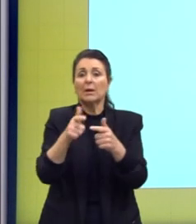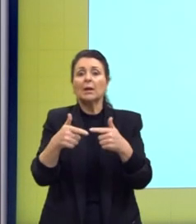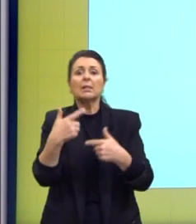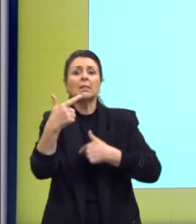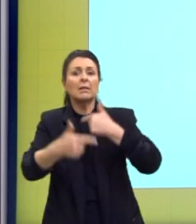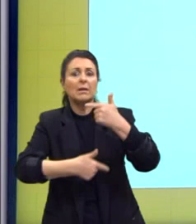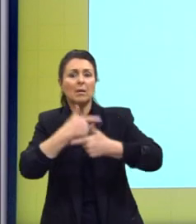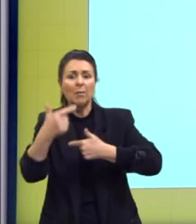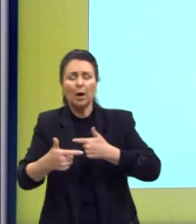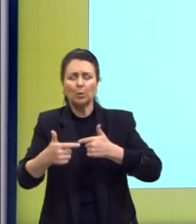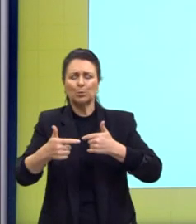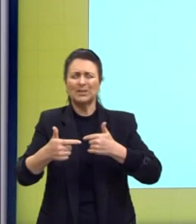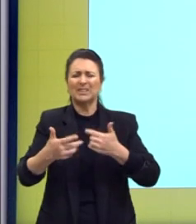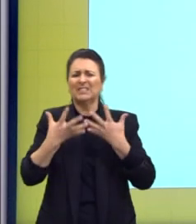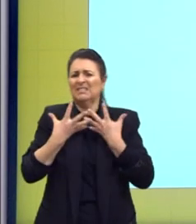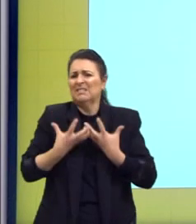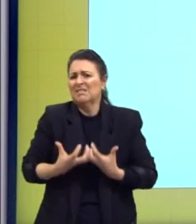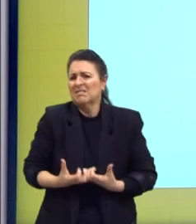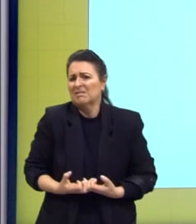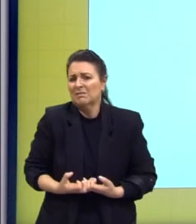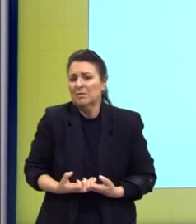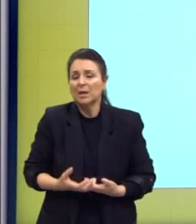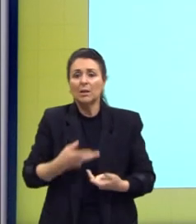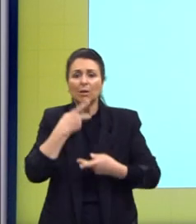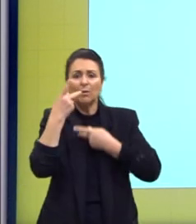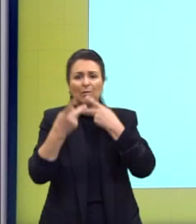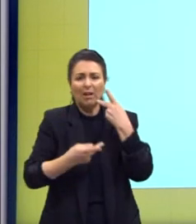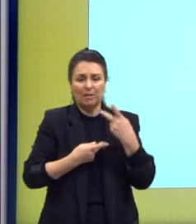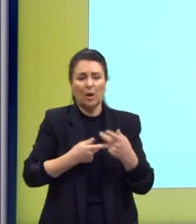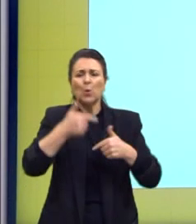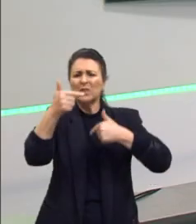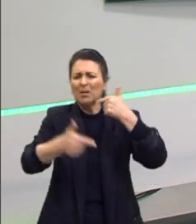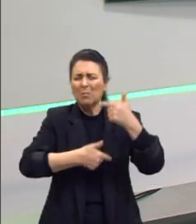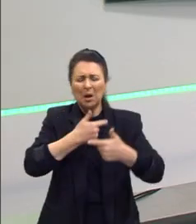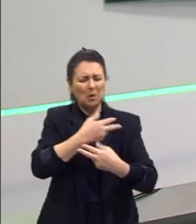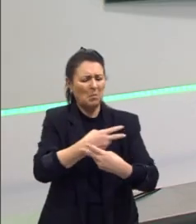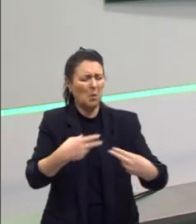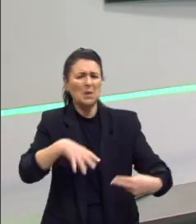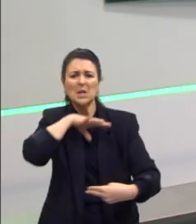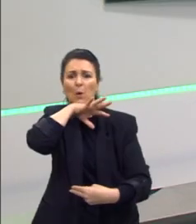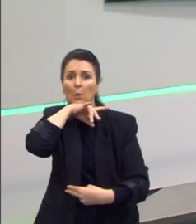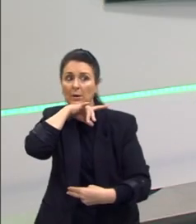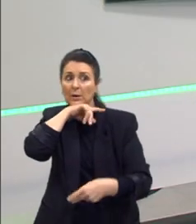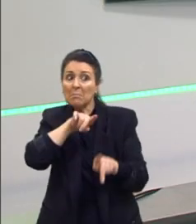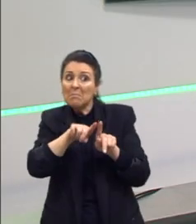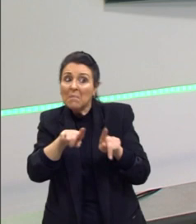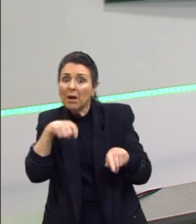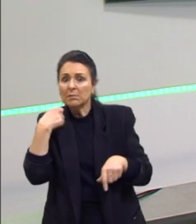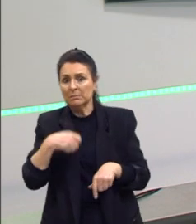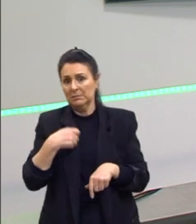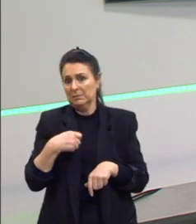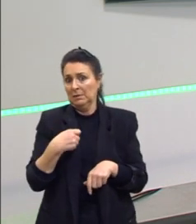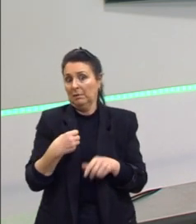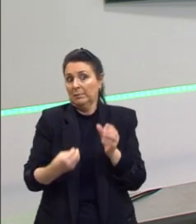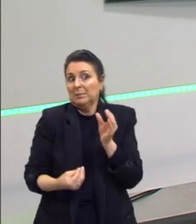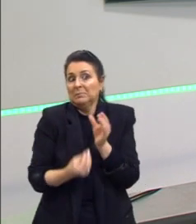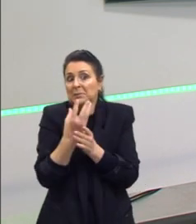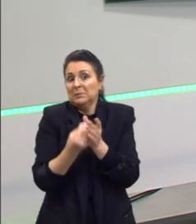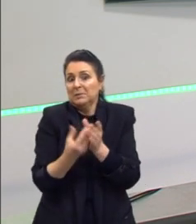trabalho e fadiga tão se falava desse lado ruim do trabalho mas necessário para criar também né